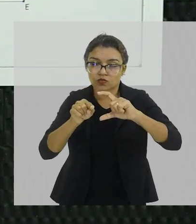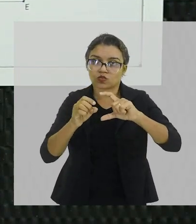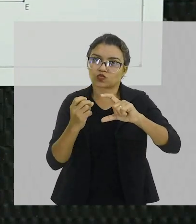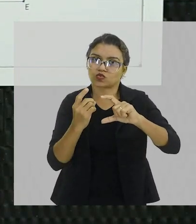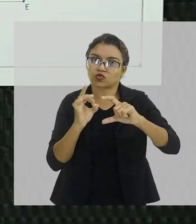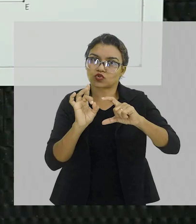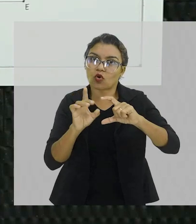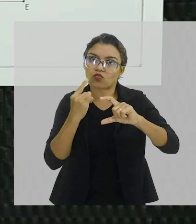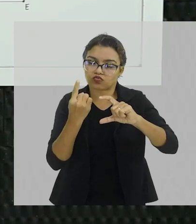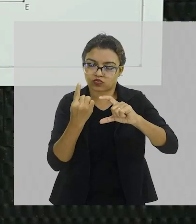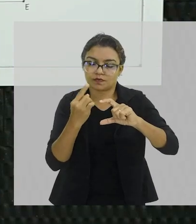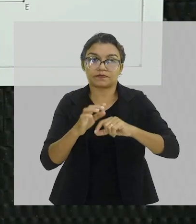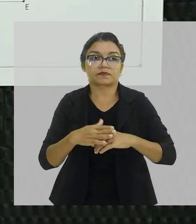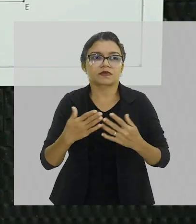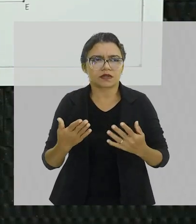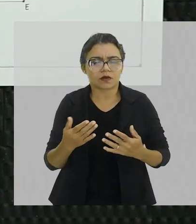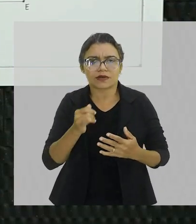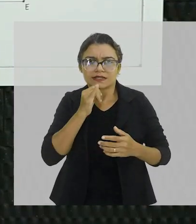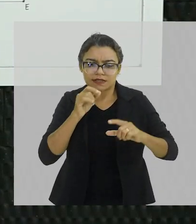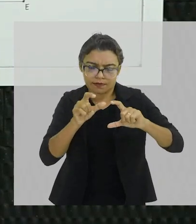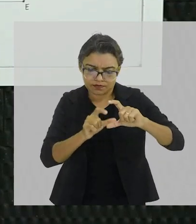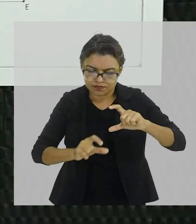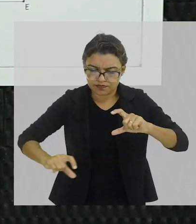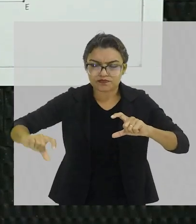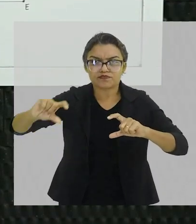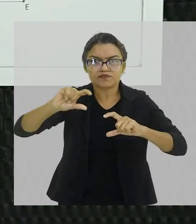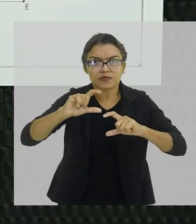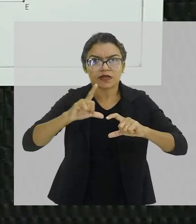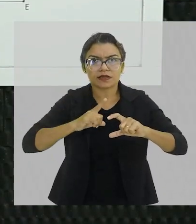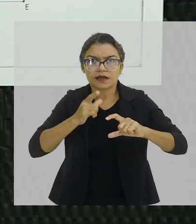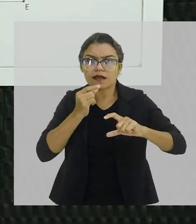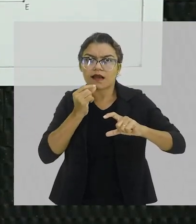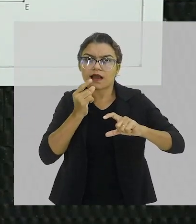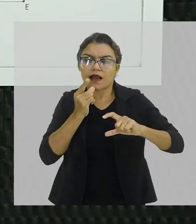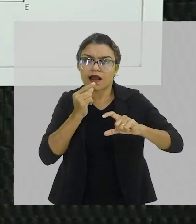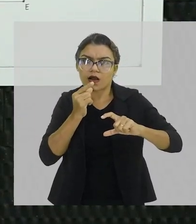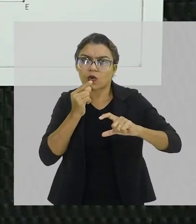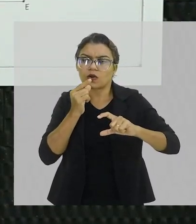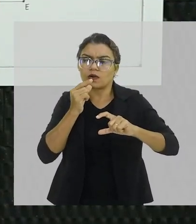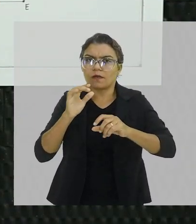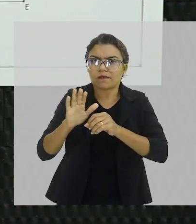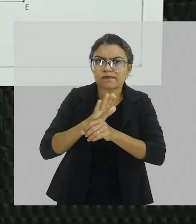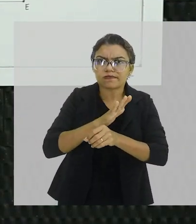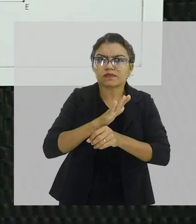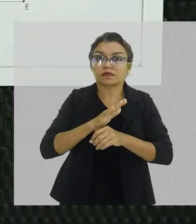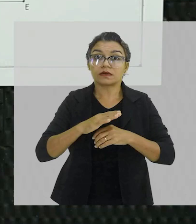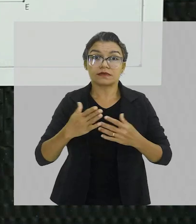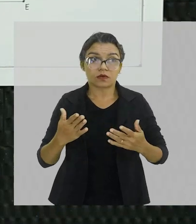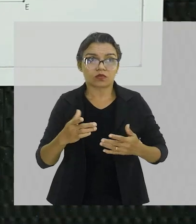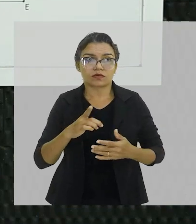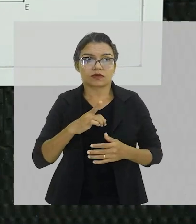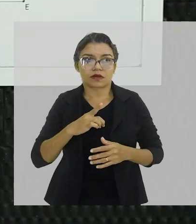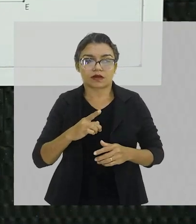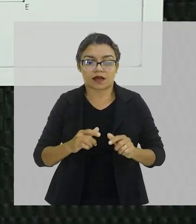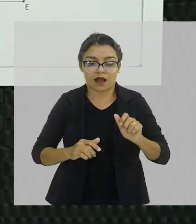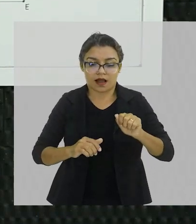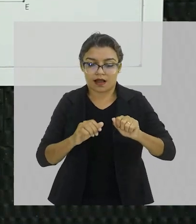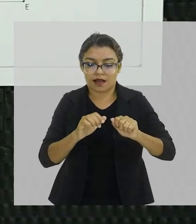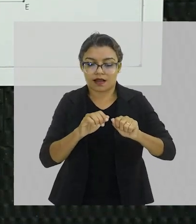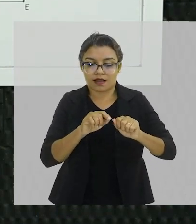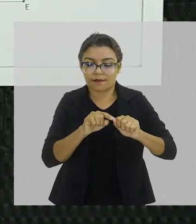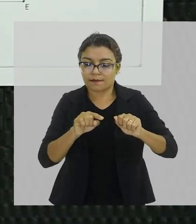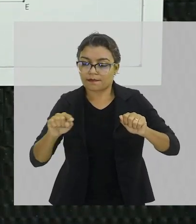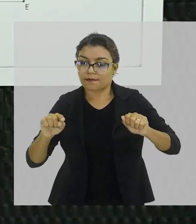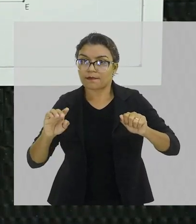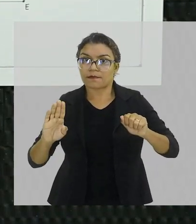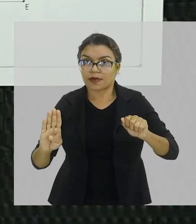mas como está cheio d'água, ele não quer ir lá dentro medir. Então, ele traçou um segmento AB, e olha só, turma, ele falou que esse